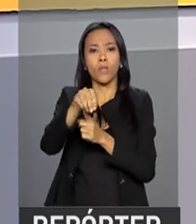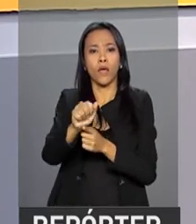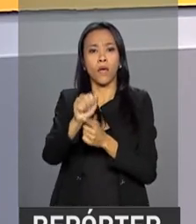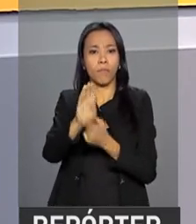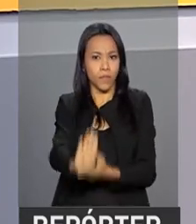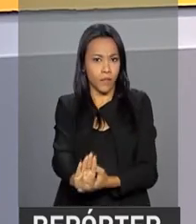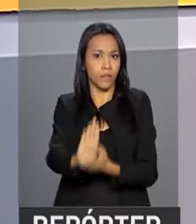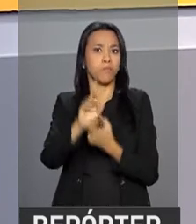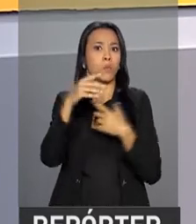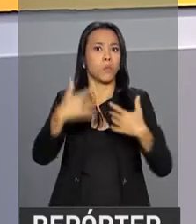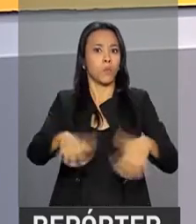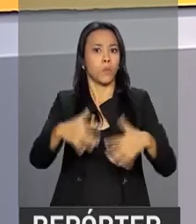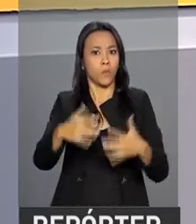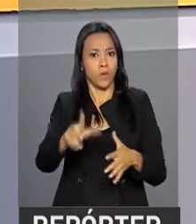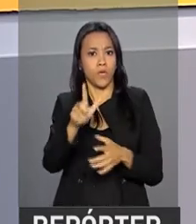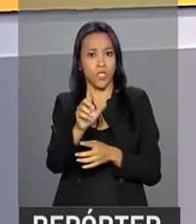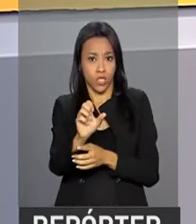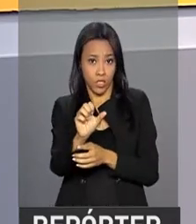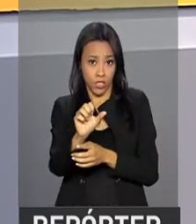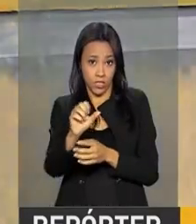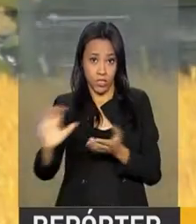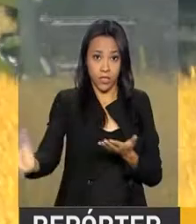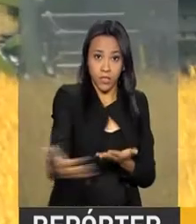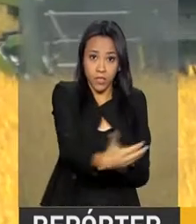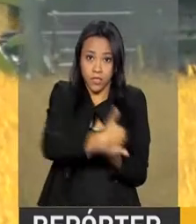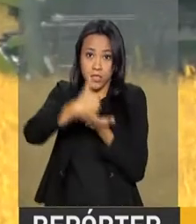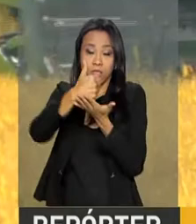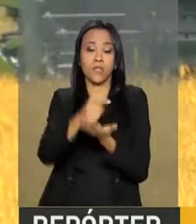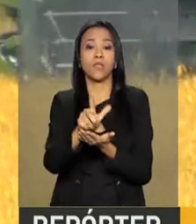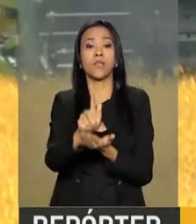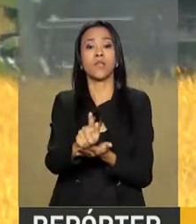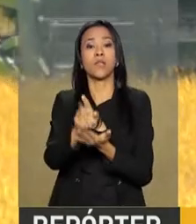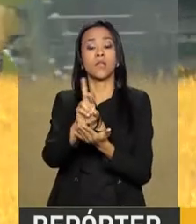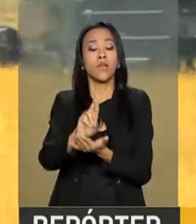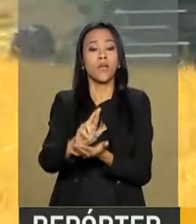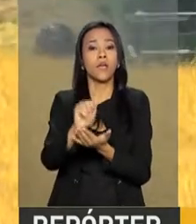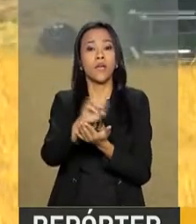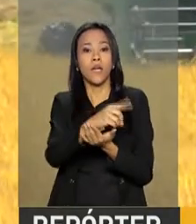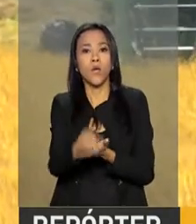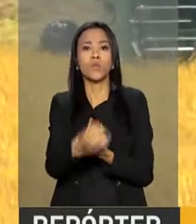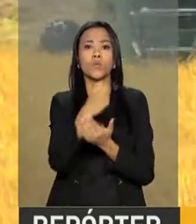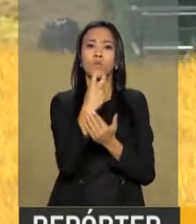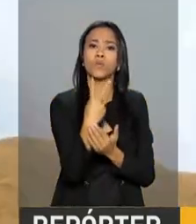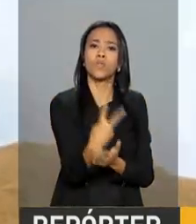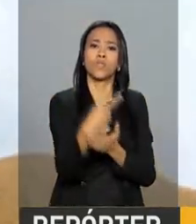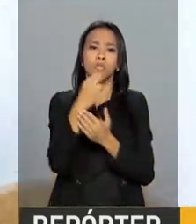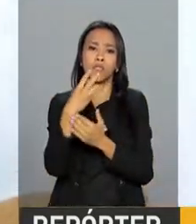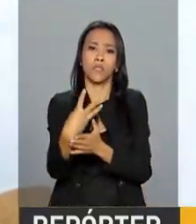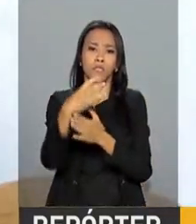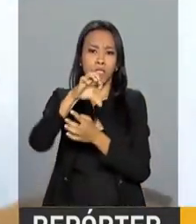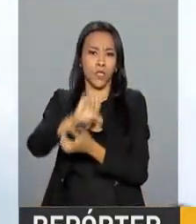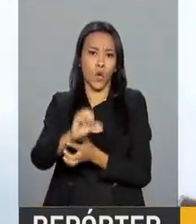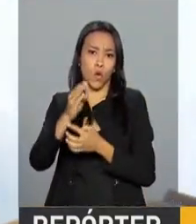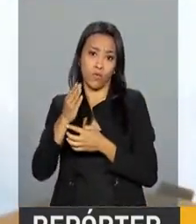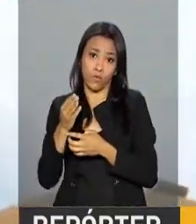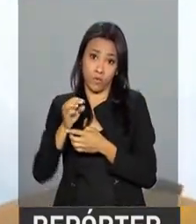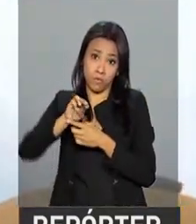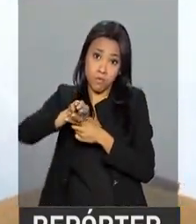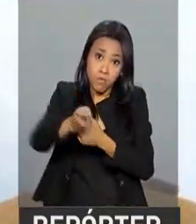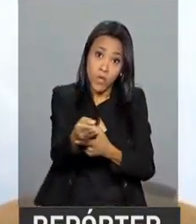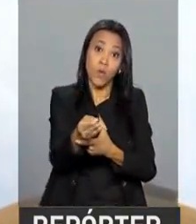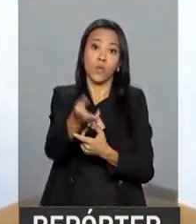atual safra de grãos. A expectativa agora é de colher quase 239 milhões de toneladas, um crescimento